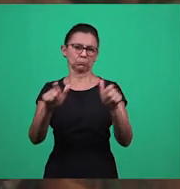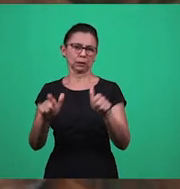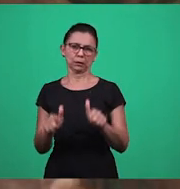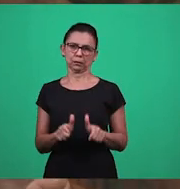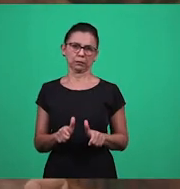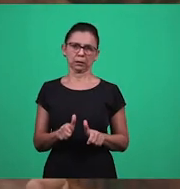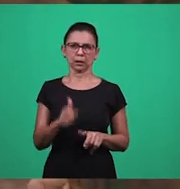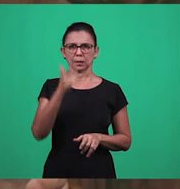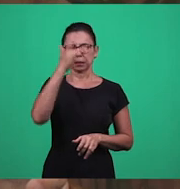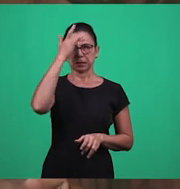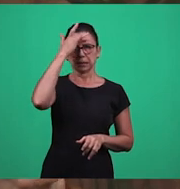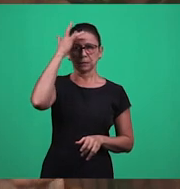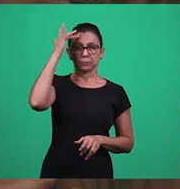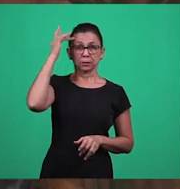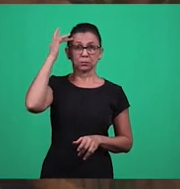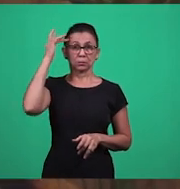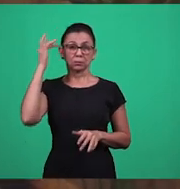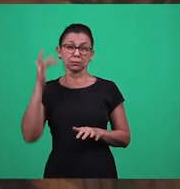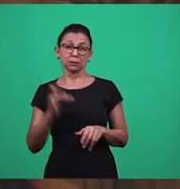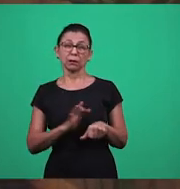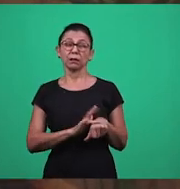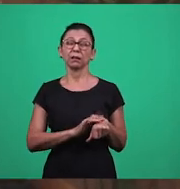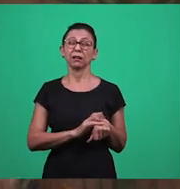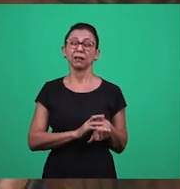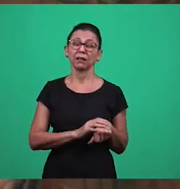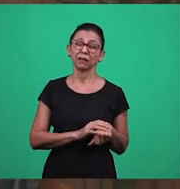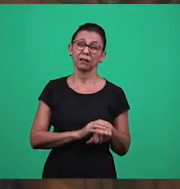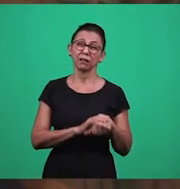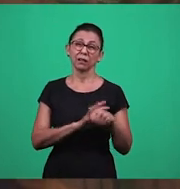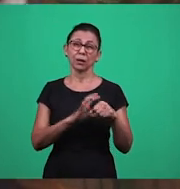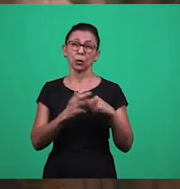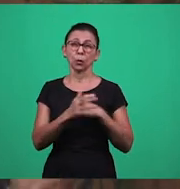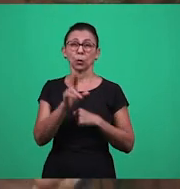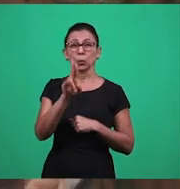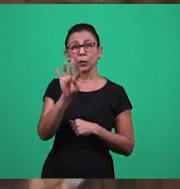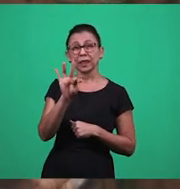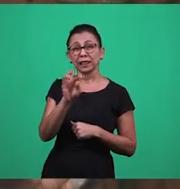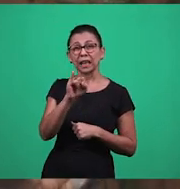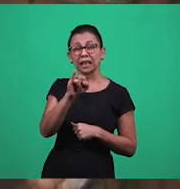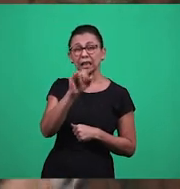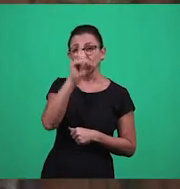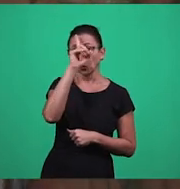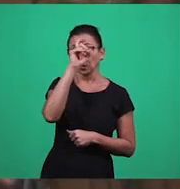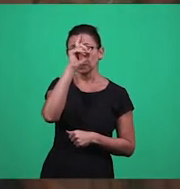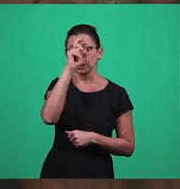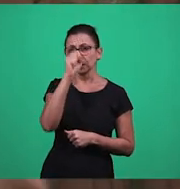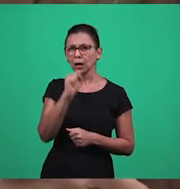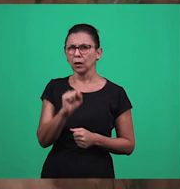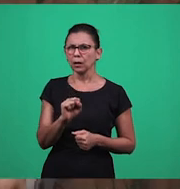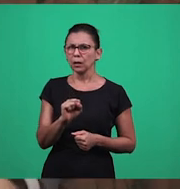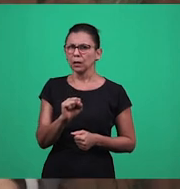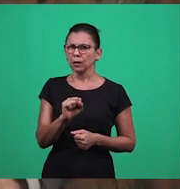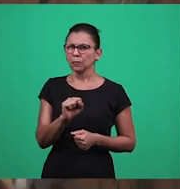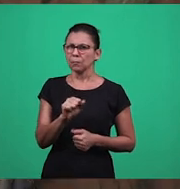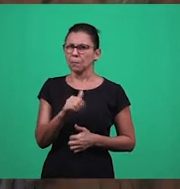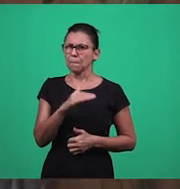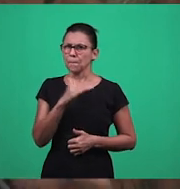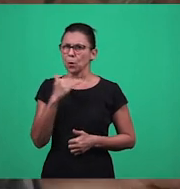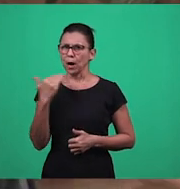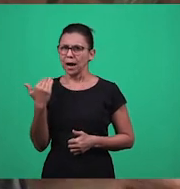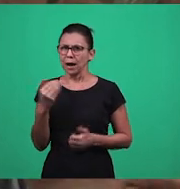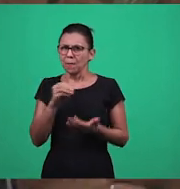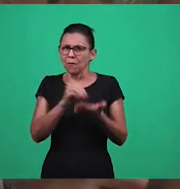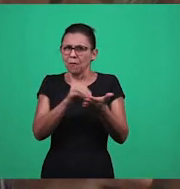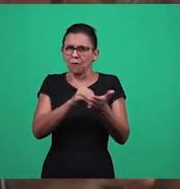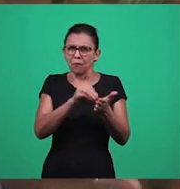as pessoas estão mais doentes, internadas em UTIs, ainda não teve nenhuma morte dentro do Brasil por falta